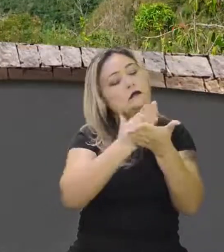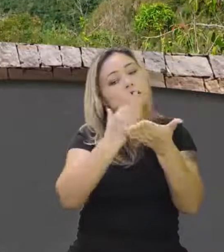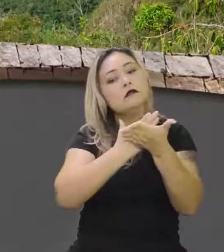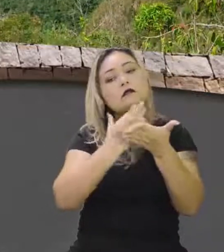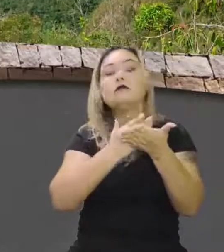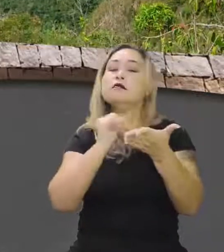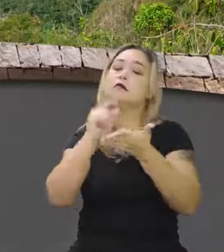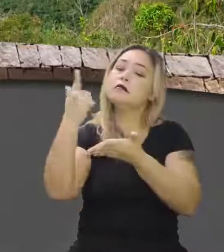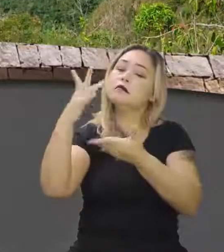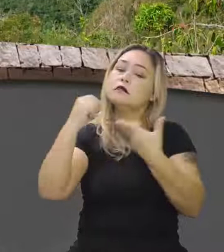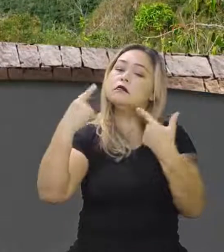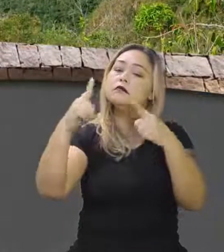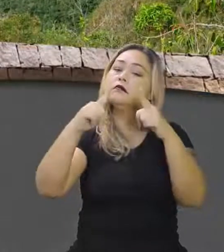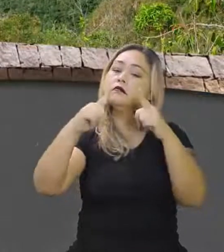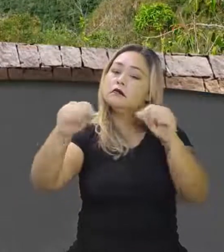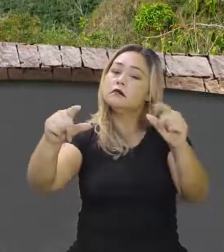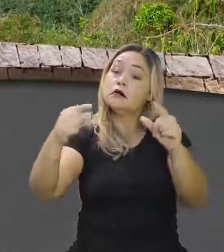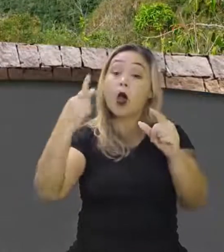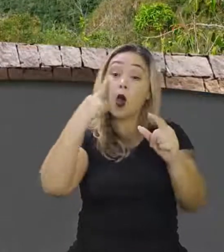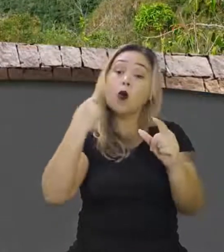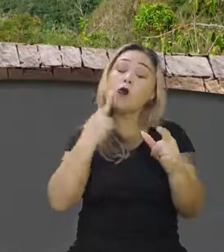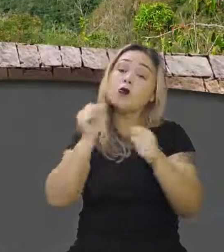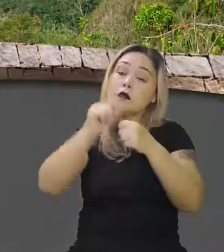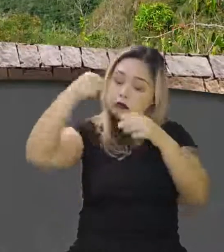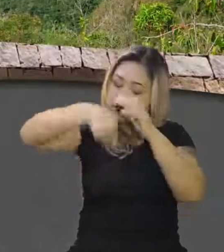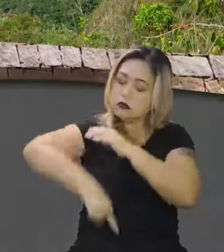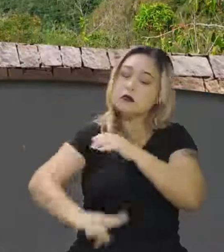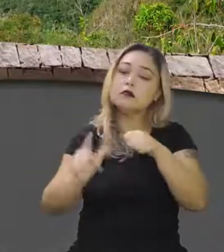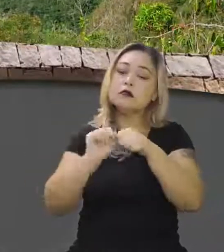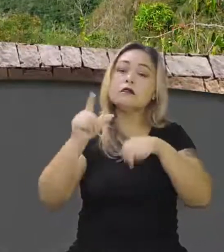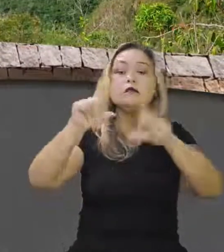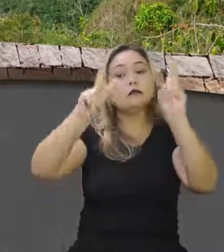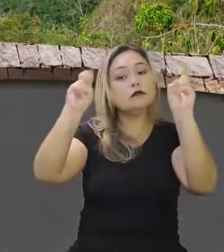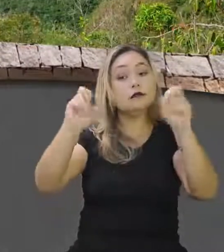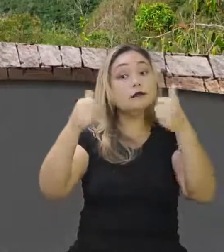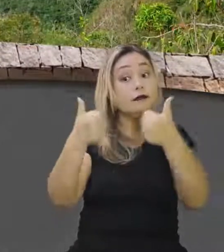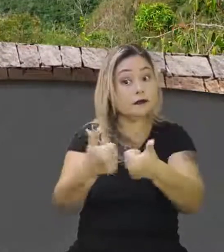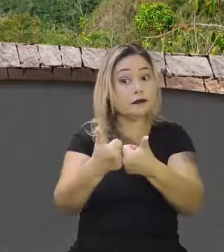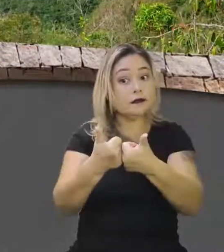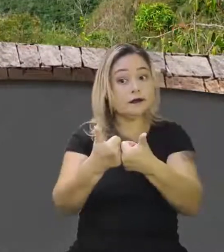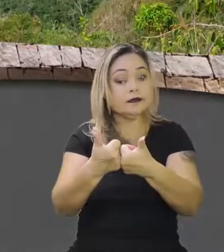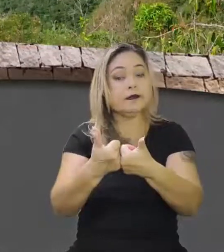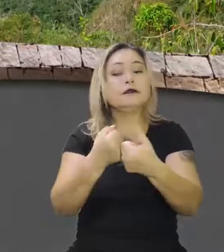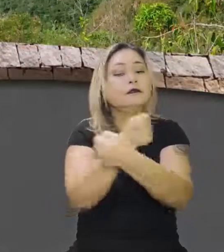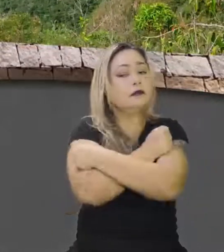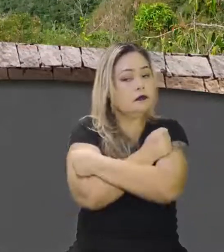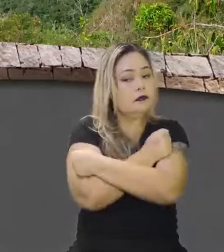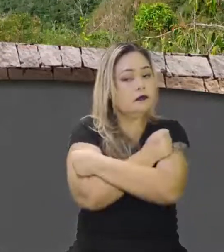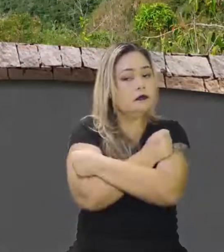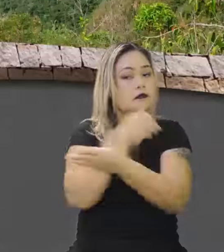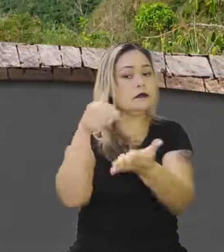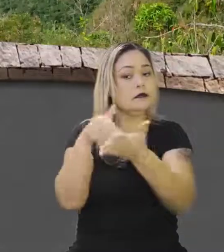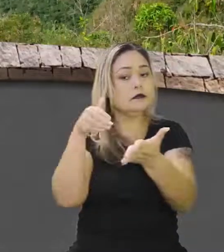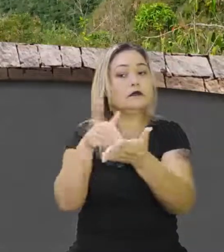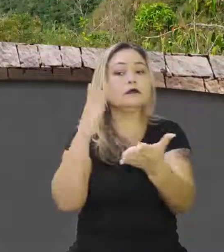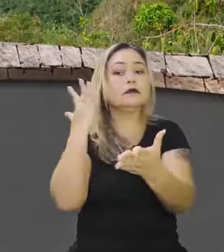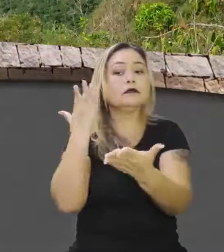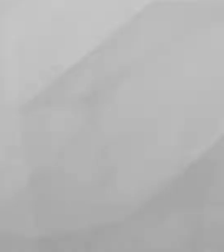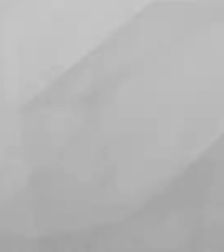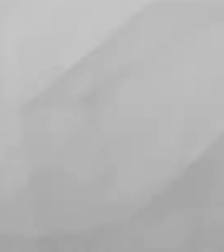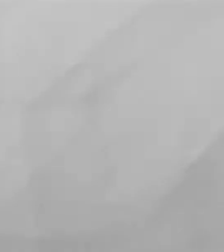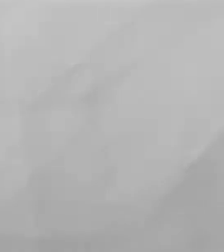de geografia de Rondônia que tem todo esse contexto aí e você aprofunda neste tema. Beleza? Forte abraço e até a próxima!